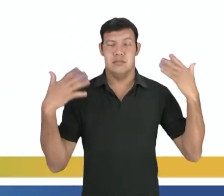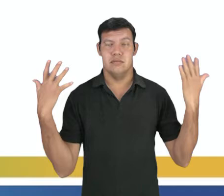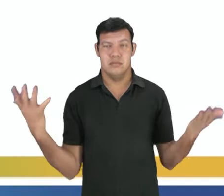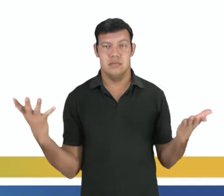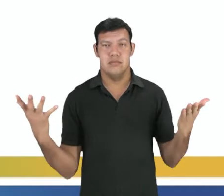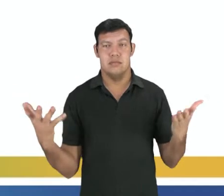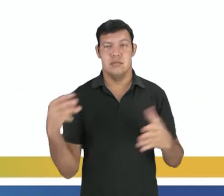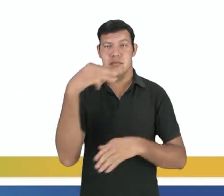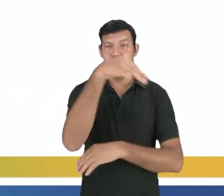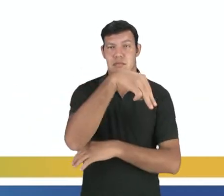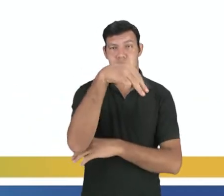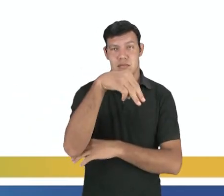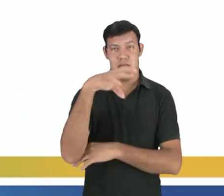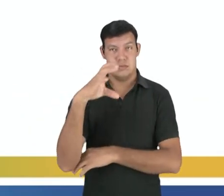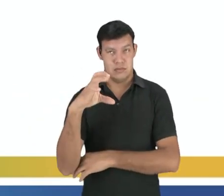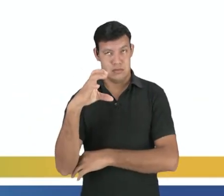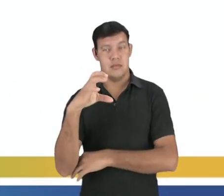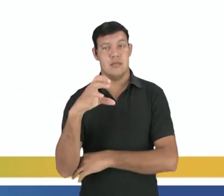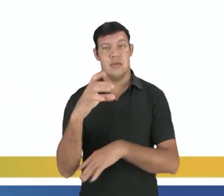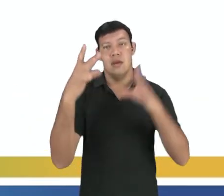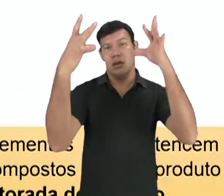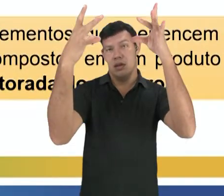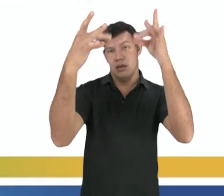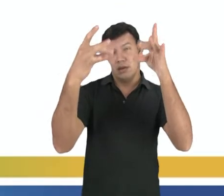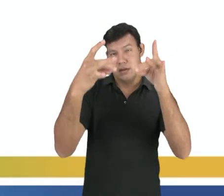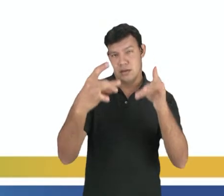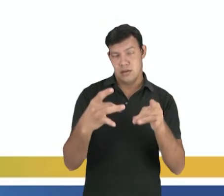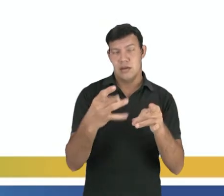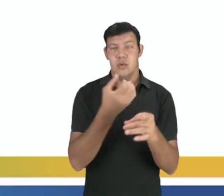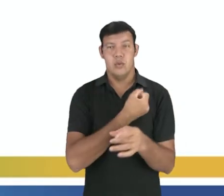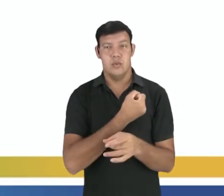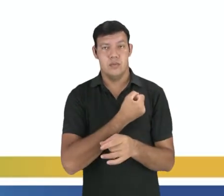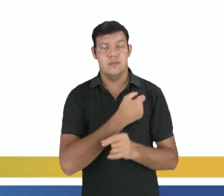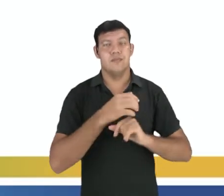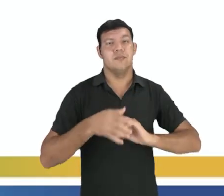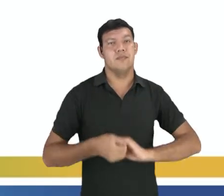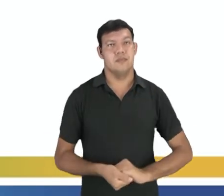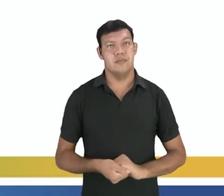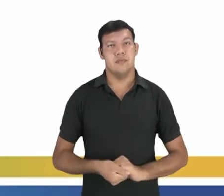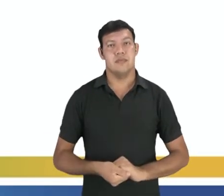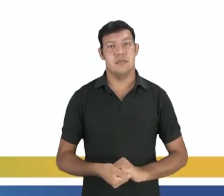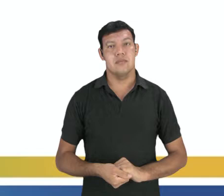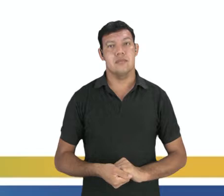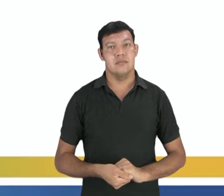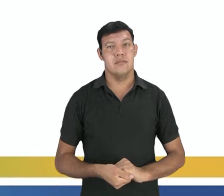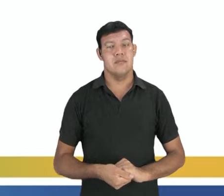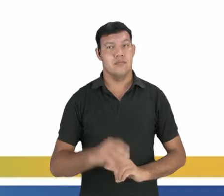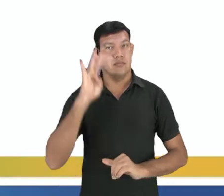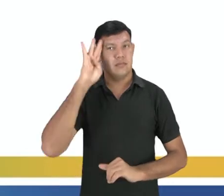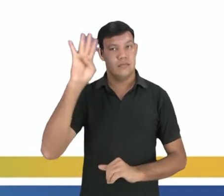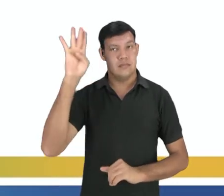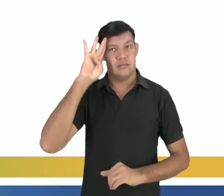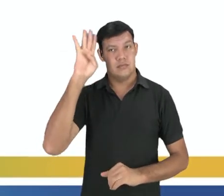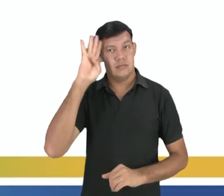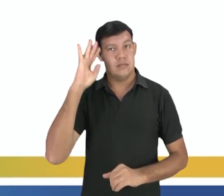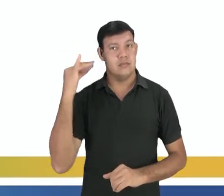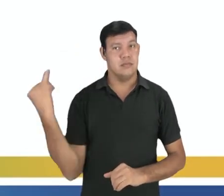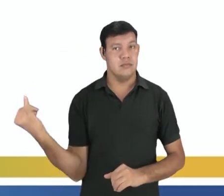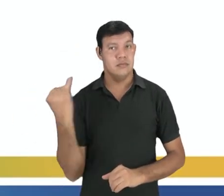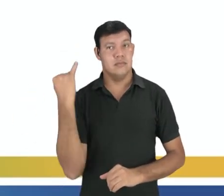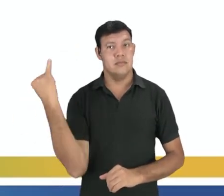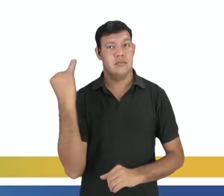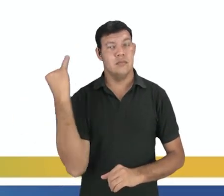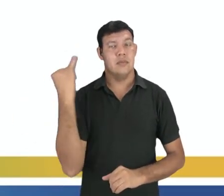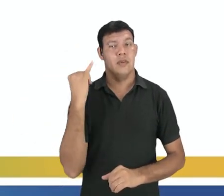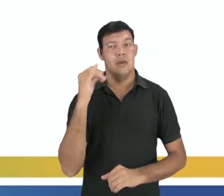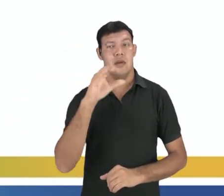O mínimo múltiplo comum por fatoração. Vamos lá? De acordo com o teorema fundamental da aritmética, os